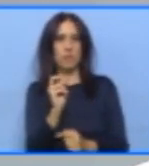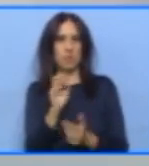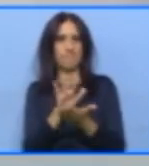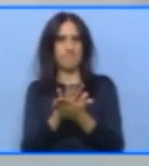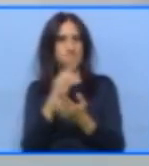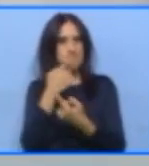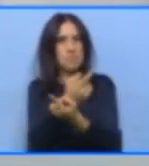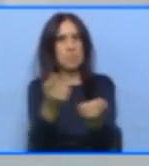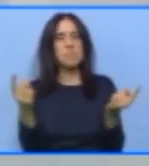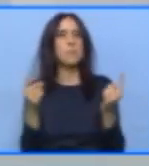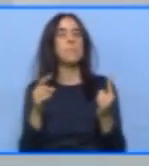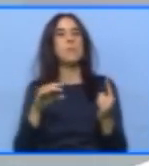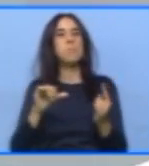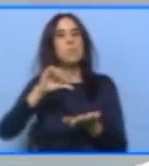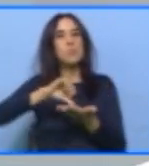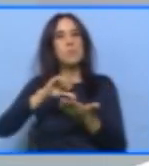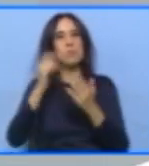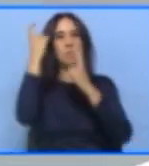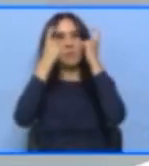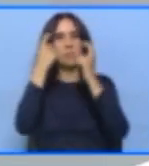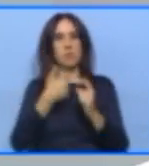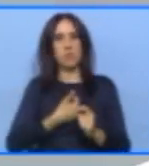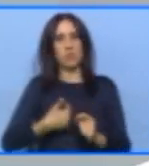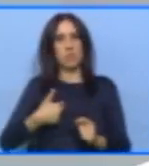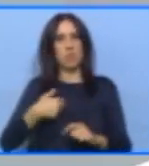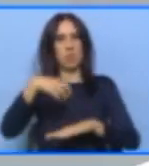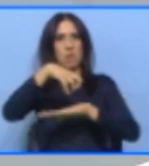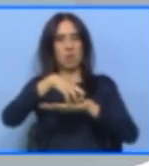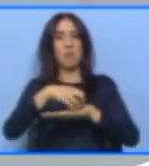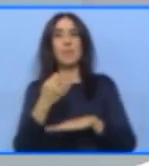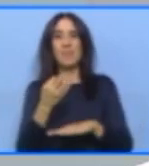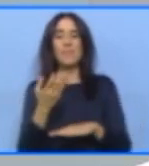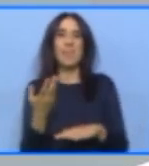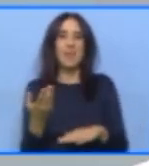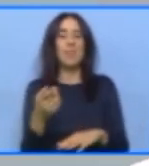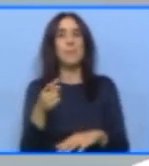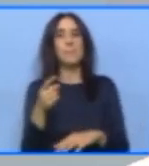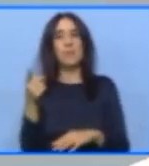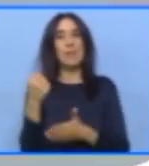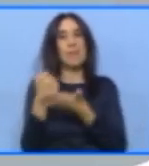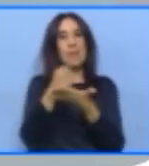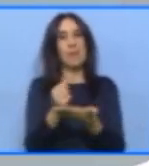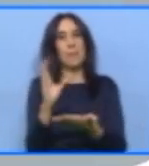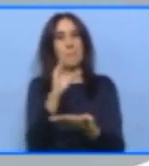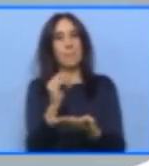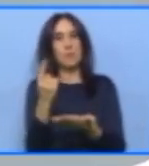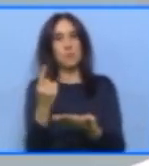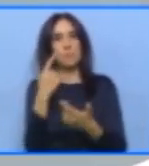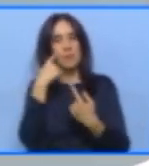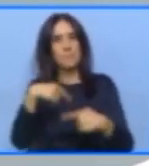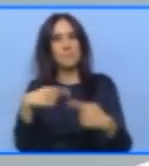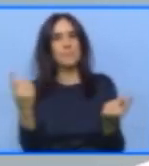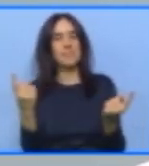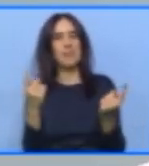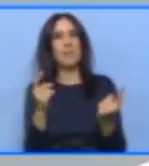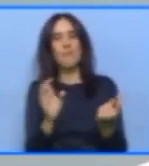lançado, anunciado no Centro de Reflexão Cristã, e lá está, é mais um dos seus contributos para apresentar